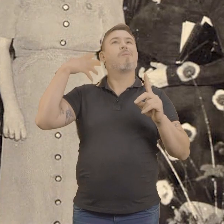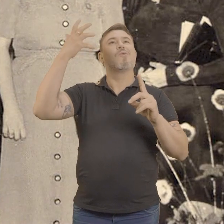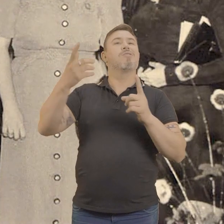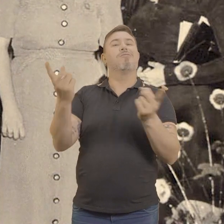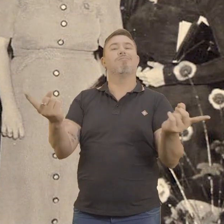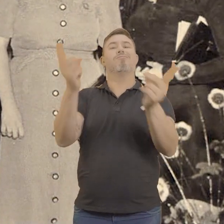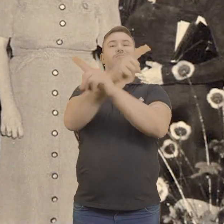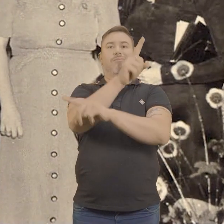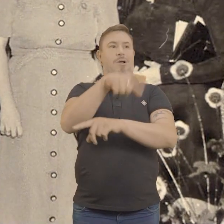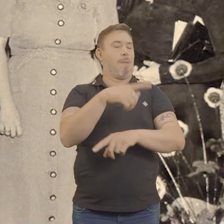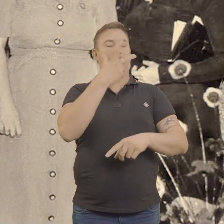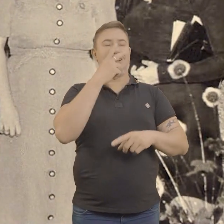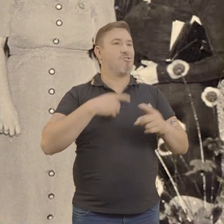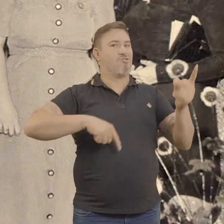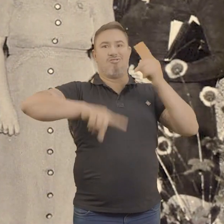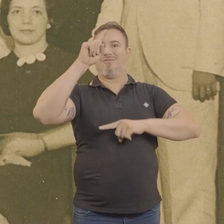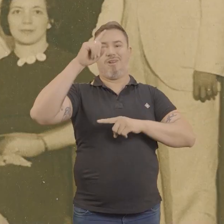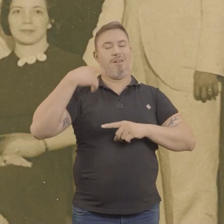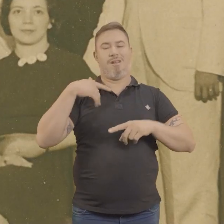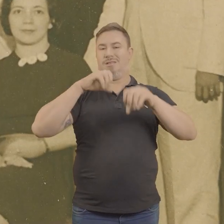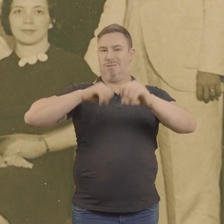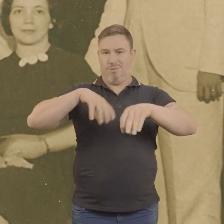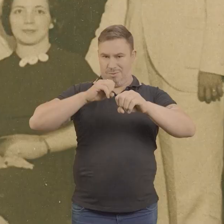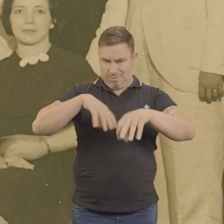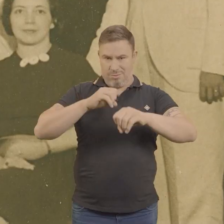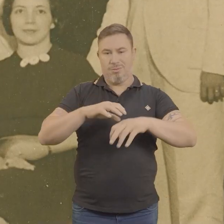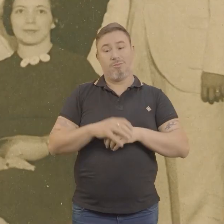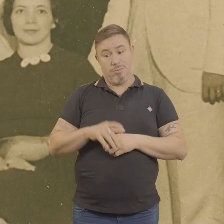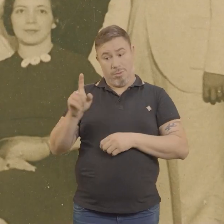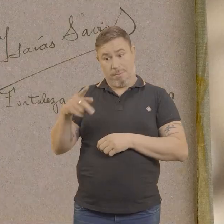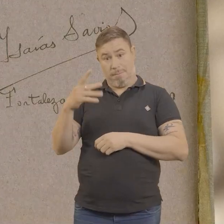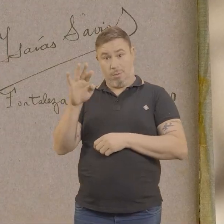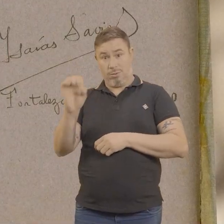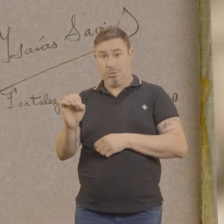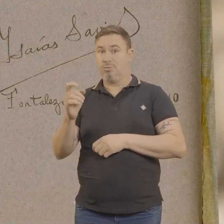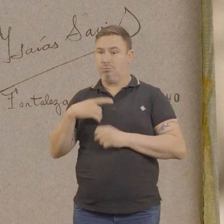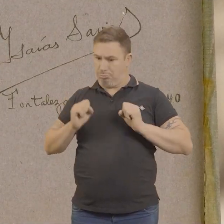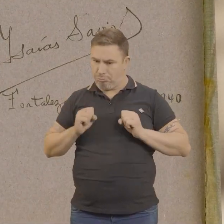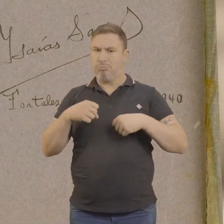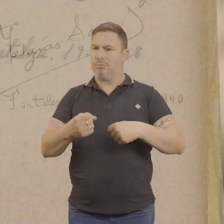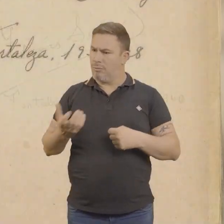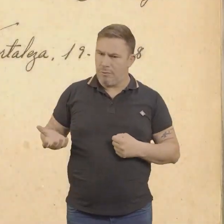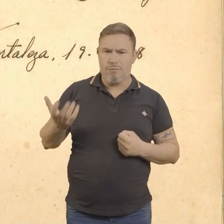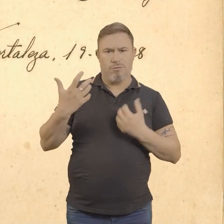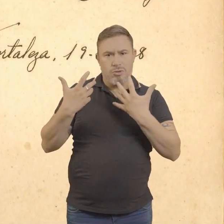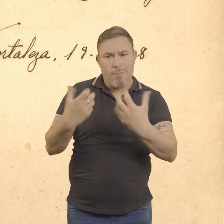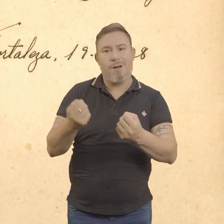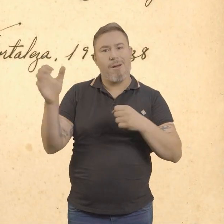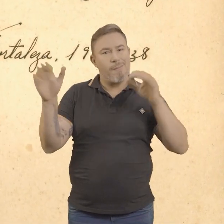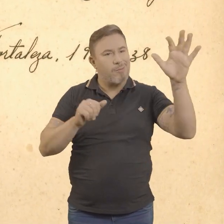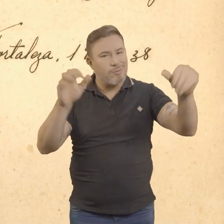educação, que é uma coisa mesmo pilotada ali, né, encabeçada pelo Paulino, que é de trazer concertistas,